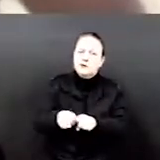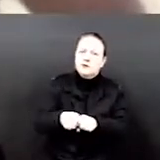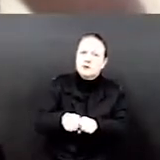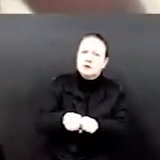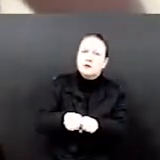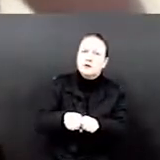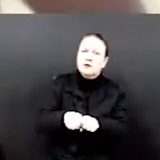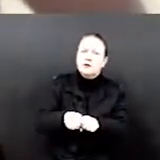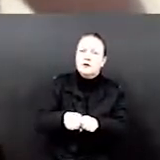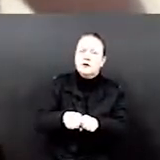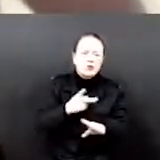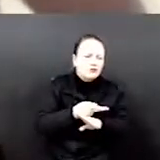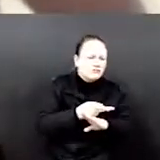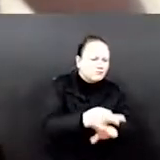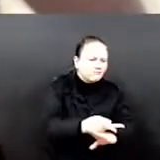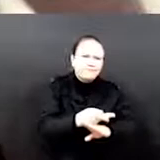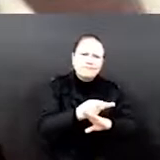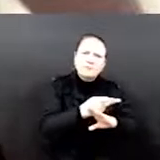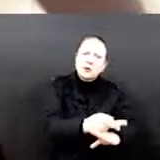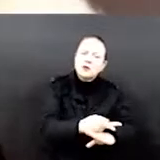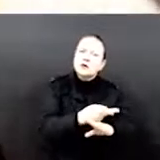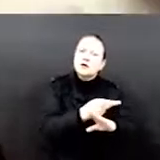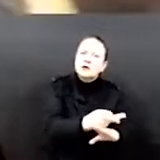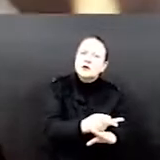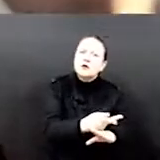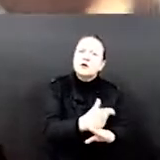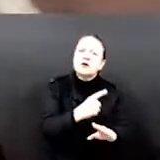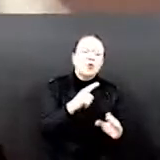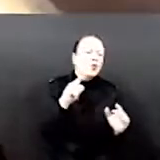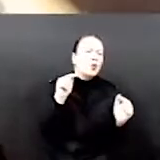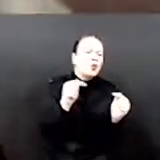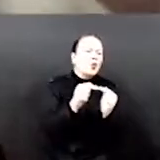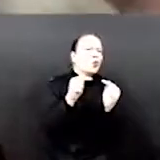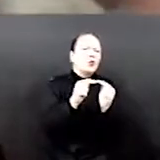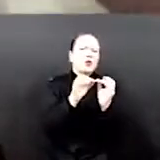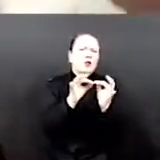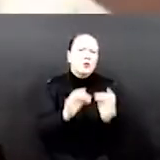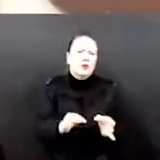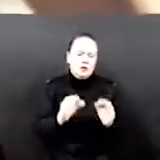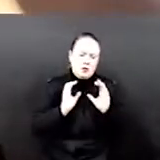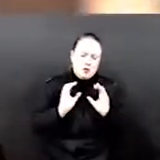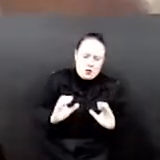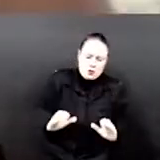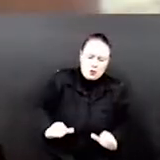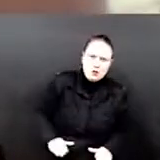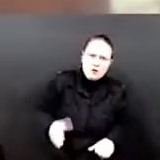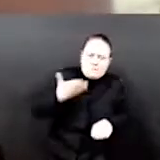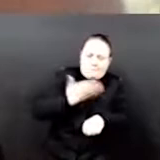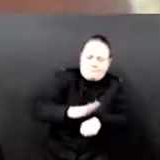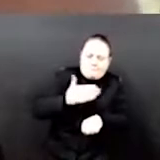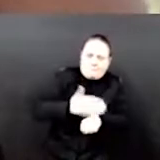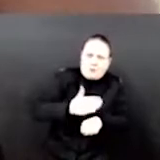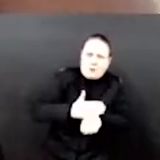E ao buscar alguma coisa sempre tinha a ver com a cidadania sendo exercida no